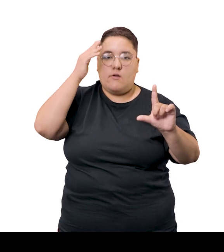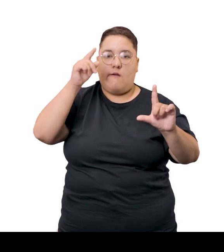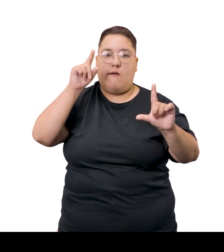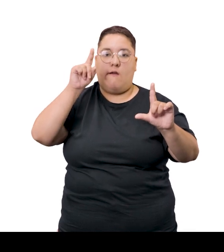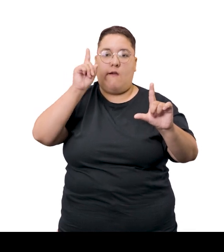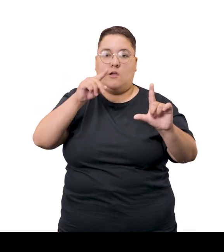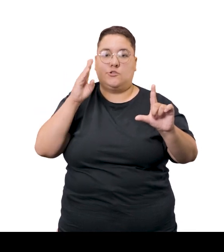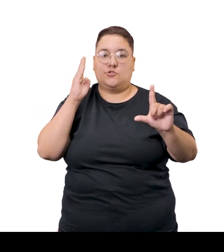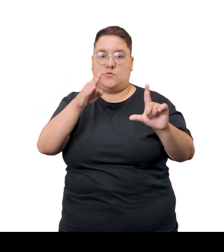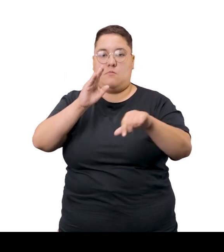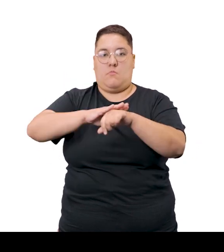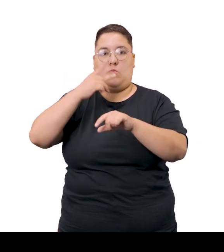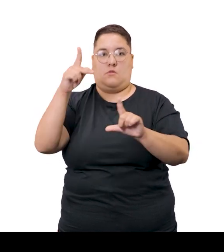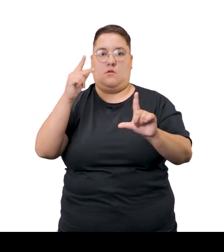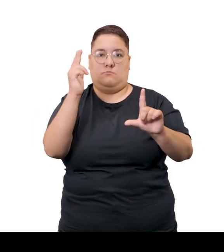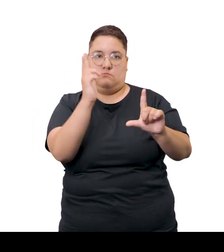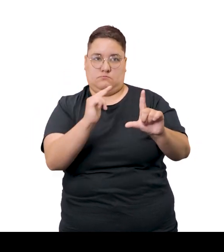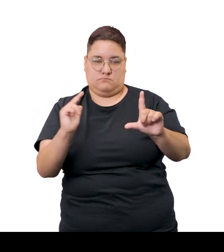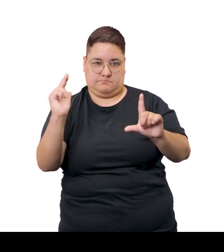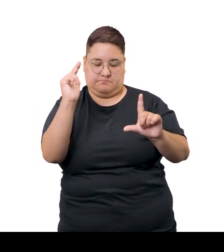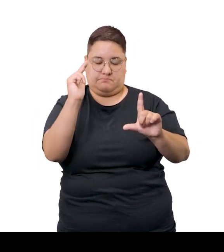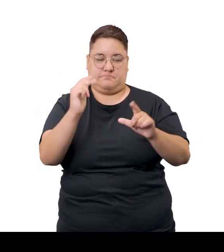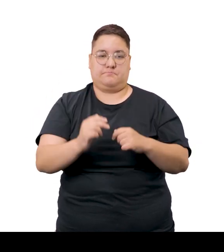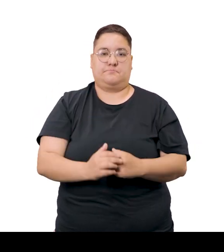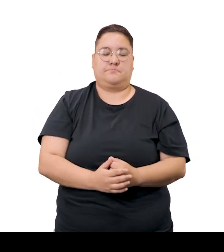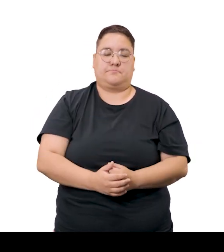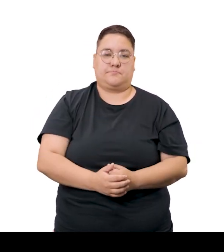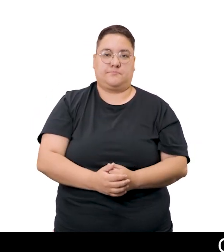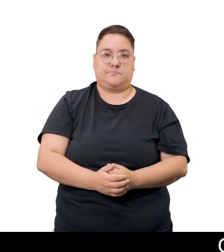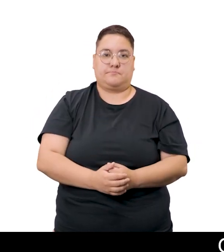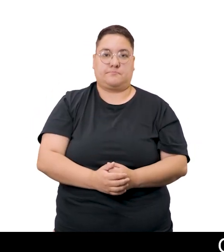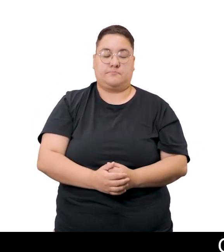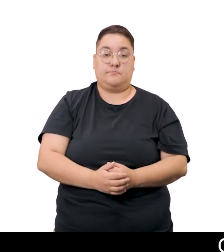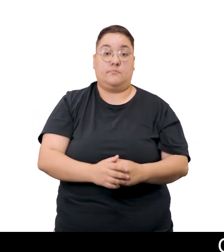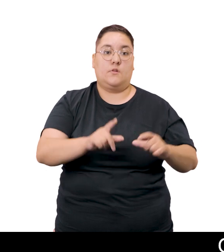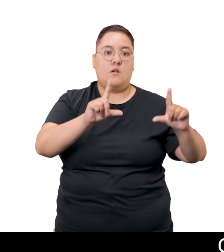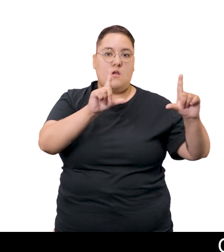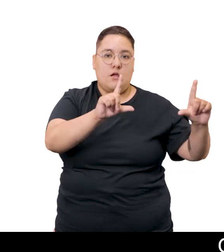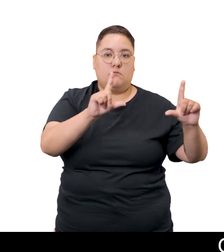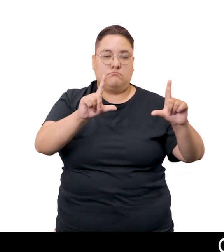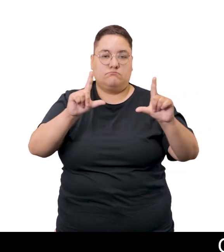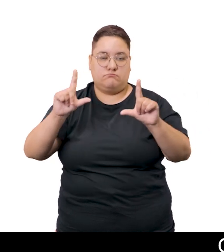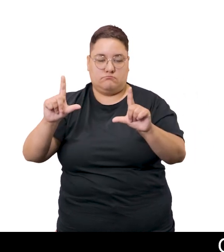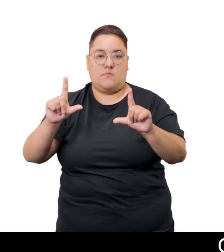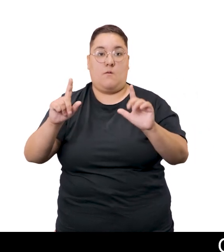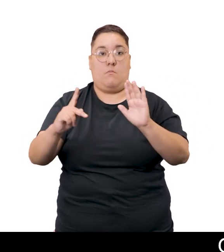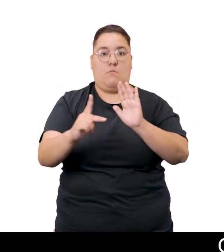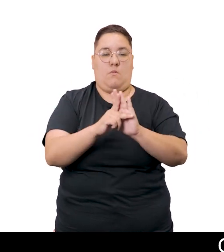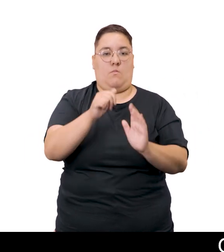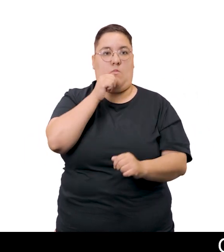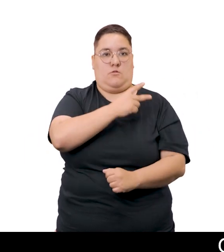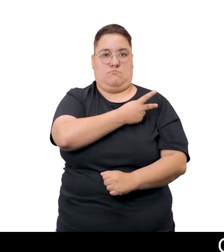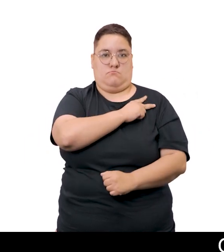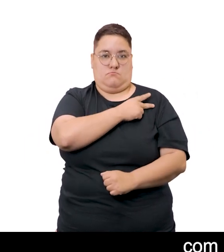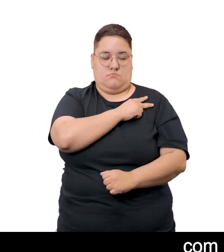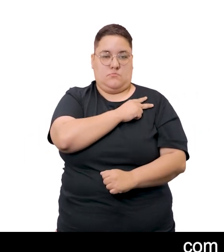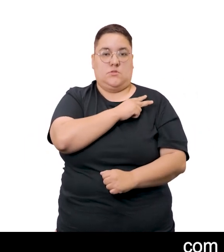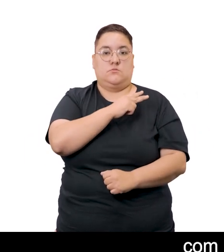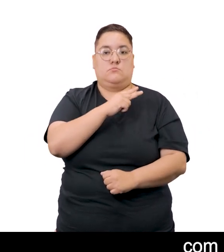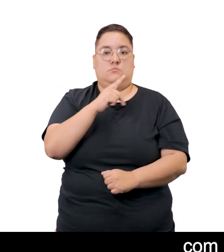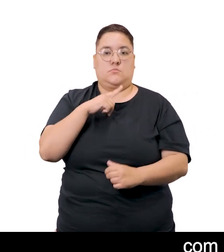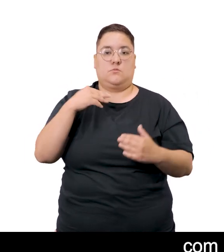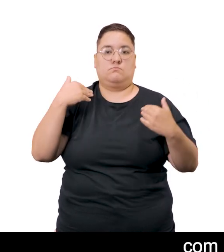de uma intervenção direta do pintor. Os retratos realizados em estúdio por Catherine Opie,